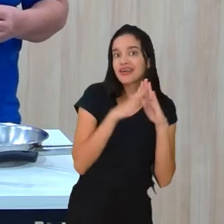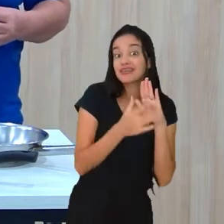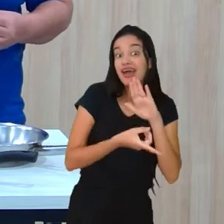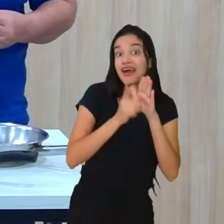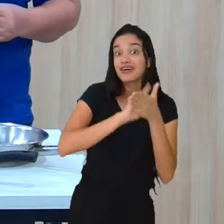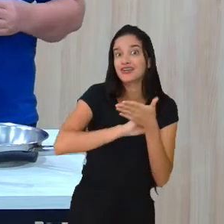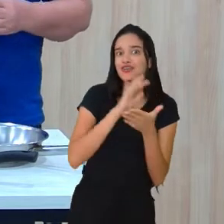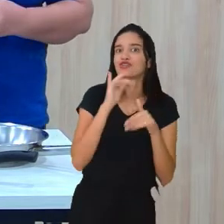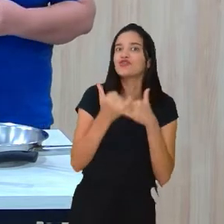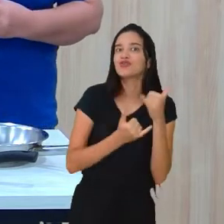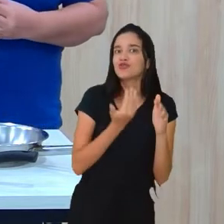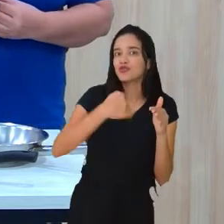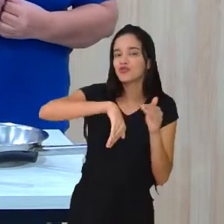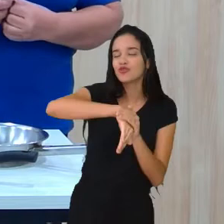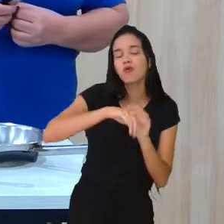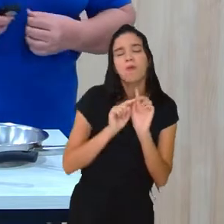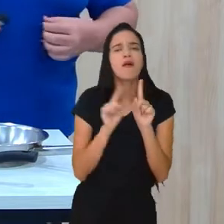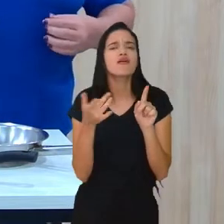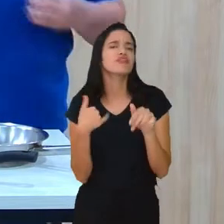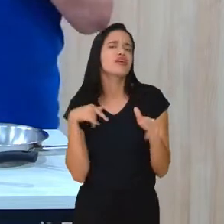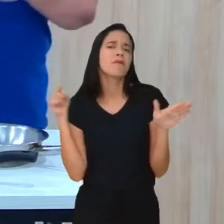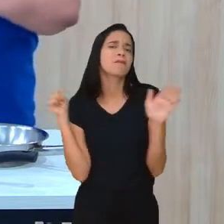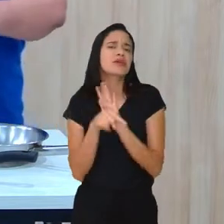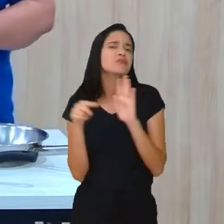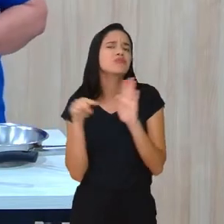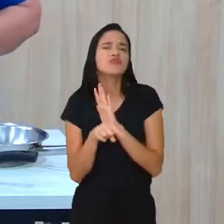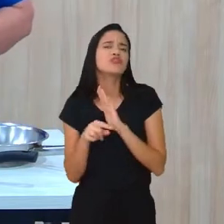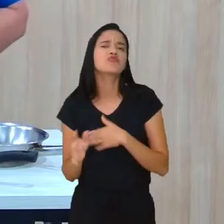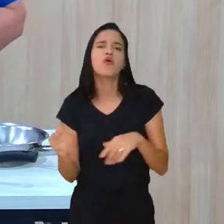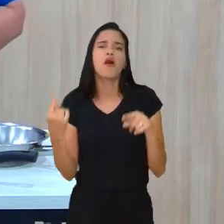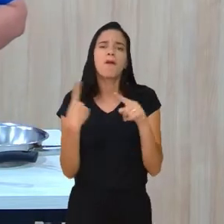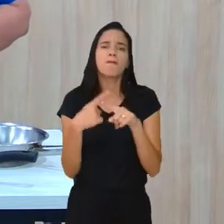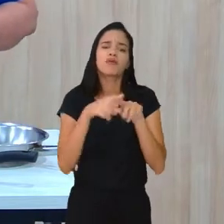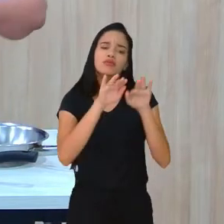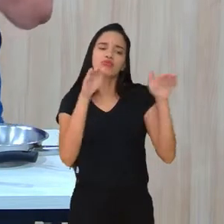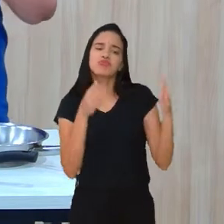pessoal? Mas a gente fica perguntando, por que essa caixa não é de